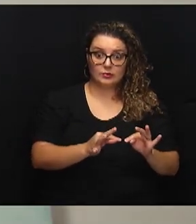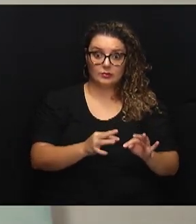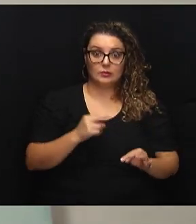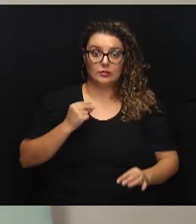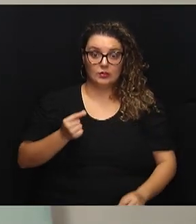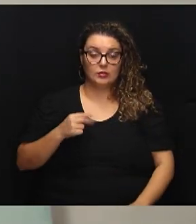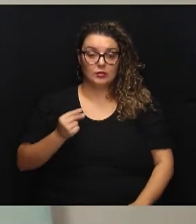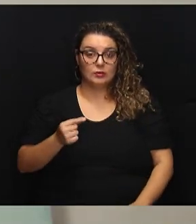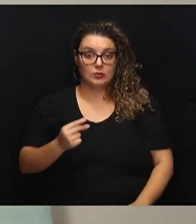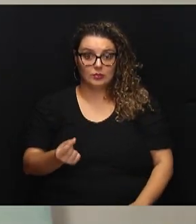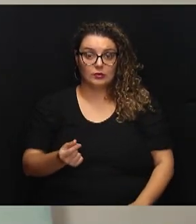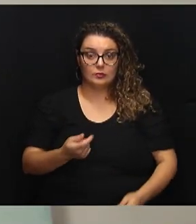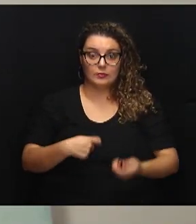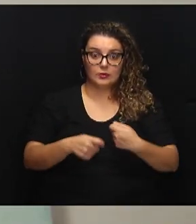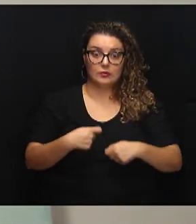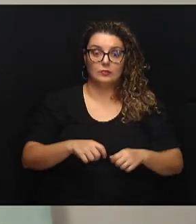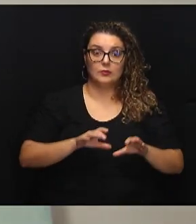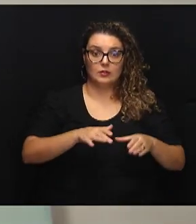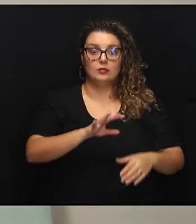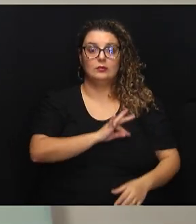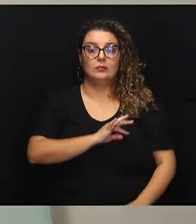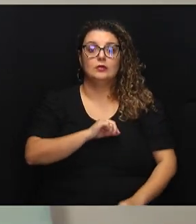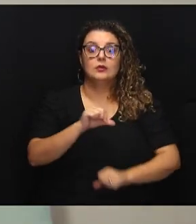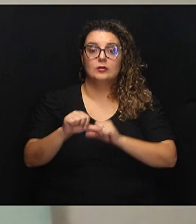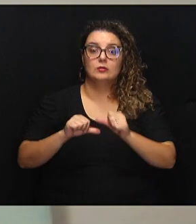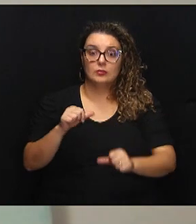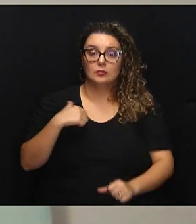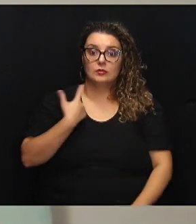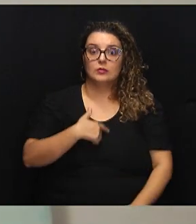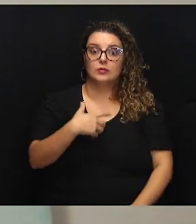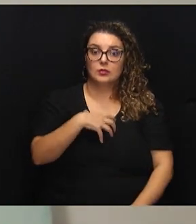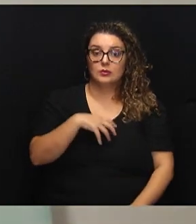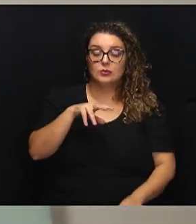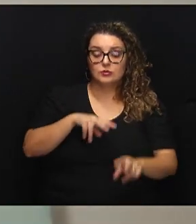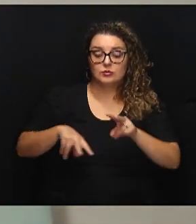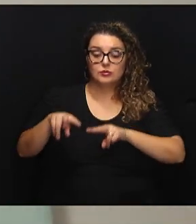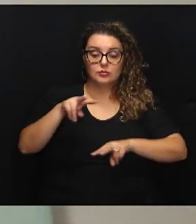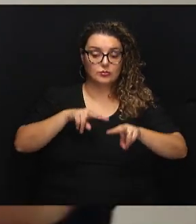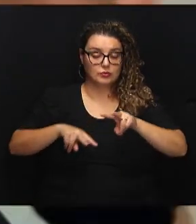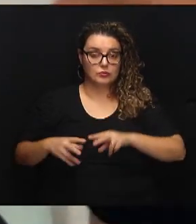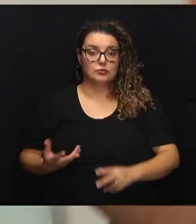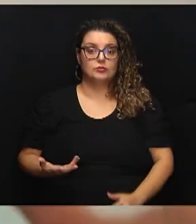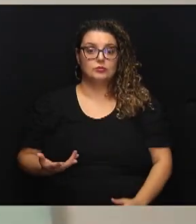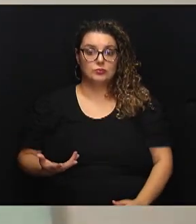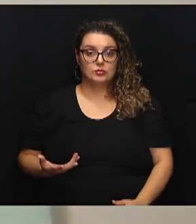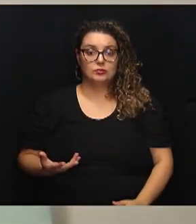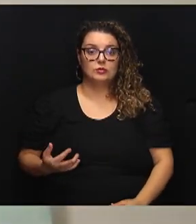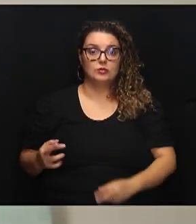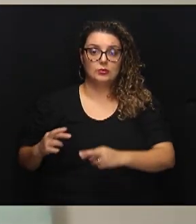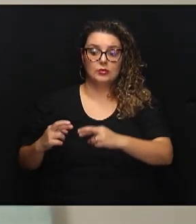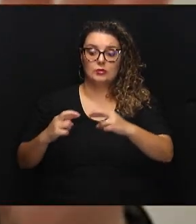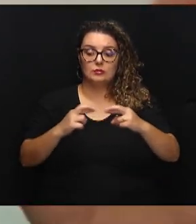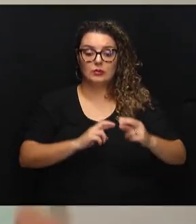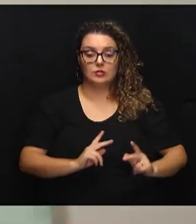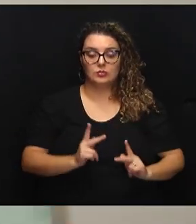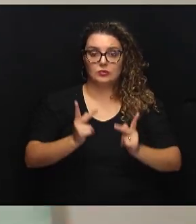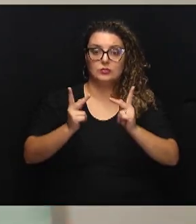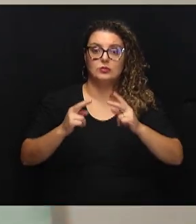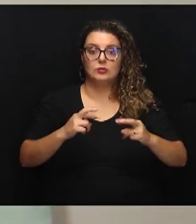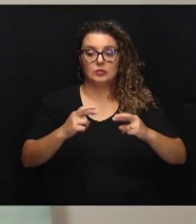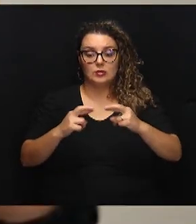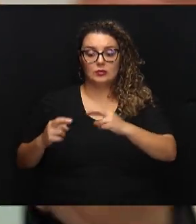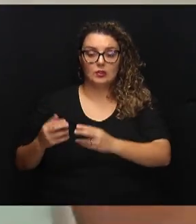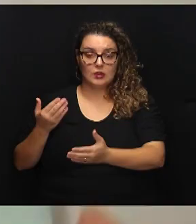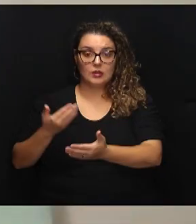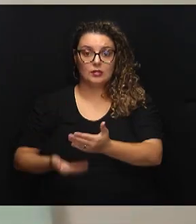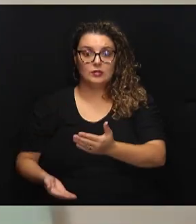na frente do clube, e isso muda também bastante a nossa forma de ver, né? A análise de vitórias, a análise de